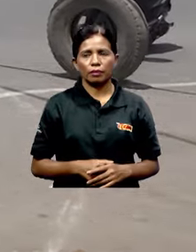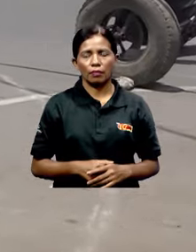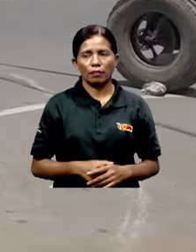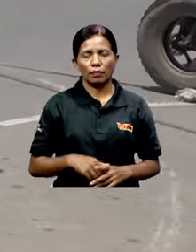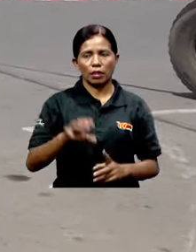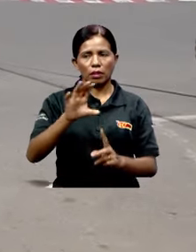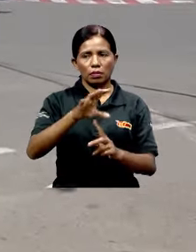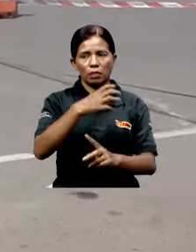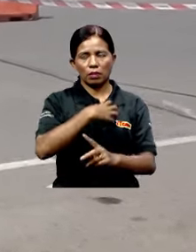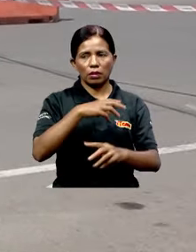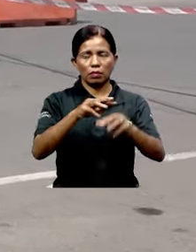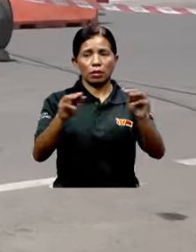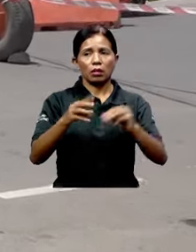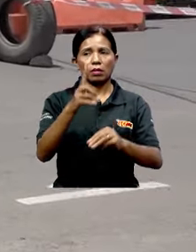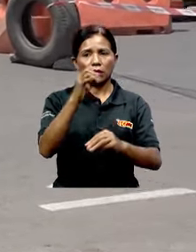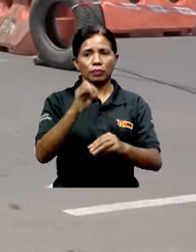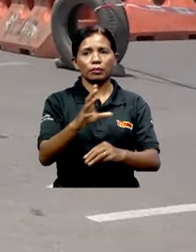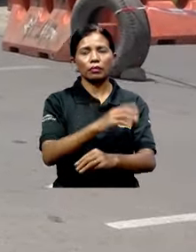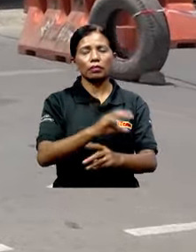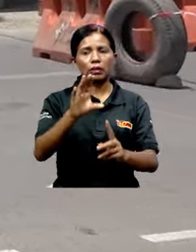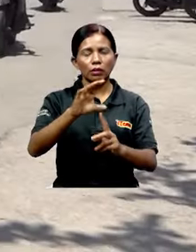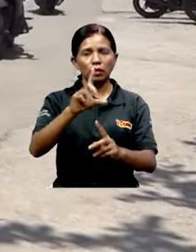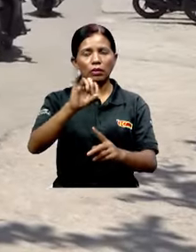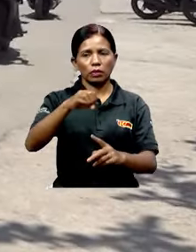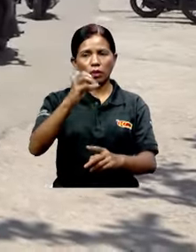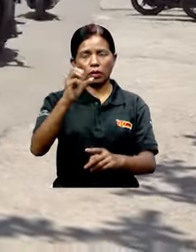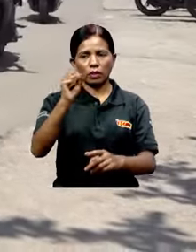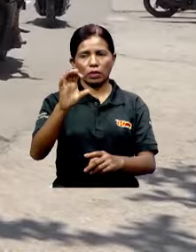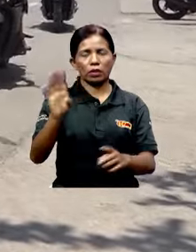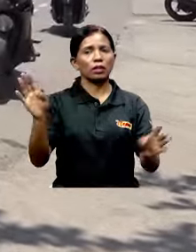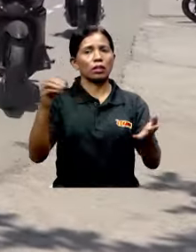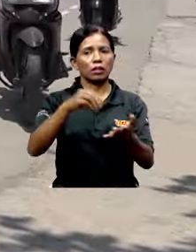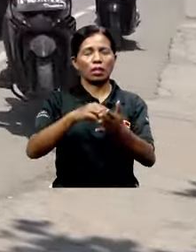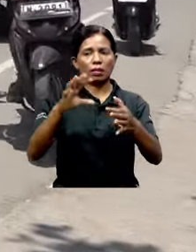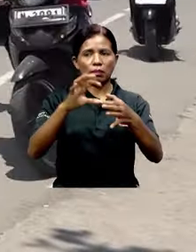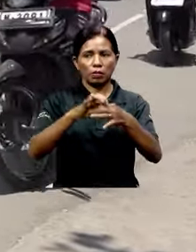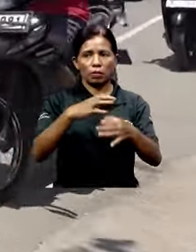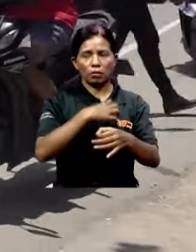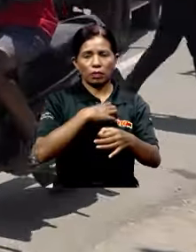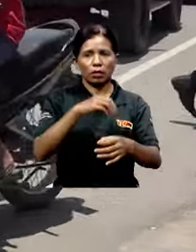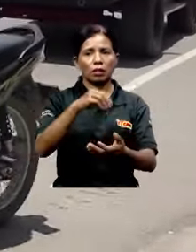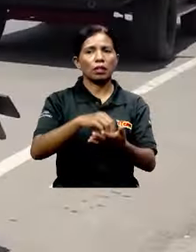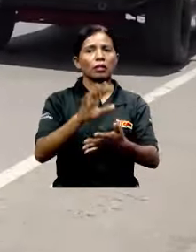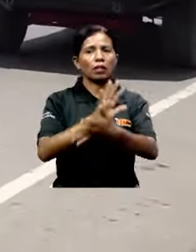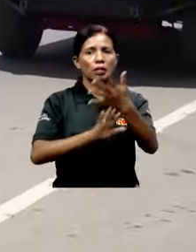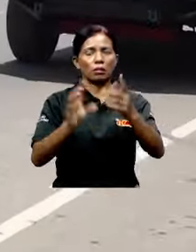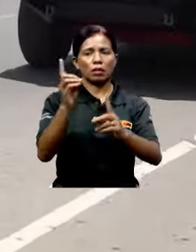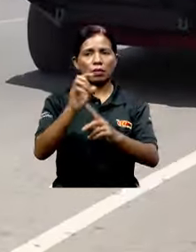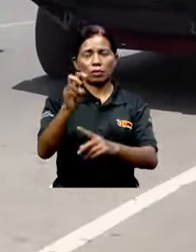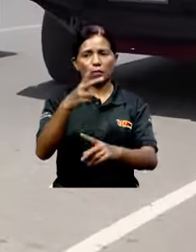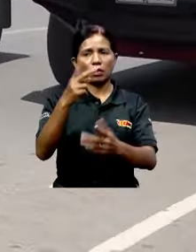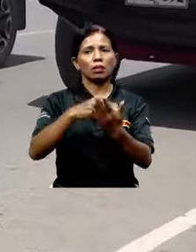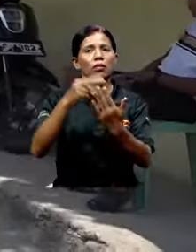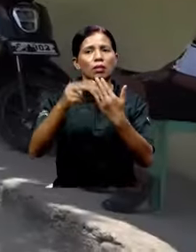Comandante Operação Pentel Município de Lili, Inspetor Sefi José Luiz Amaral Hateten, se coloca membro polícia onde assegura a comemoração no 12 de novembro, badala